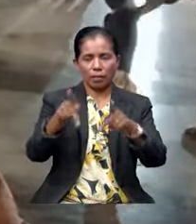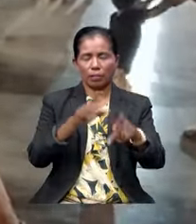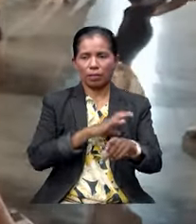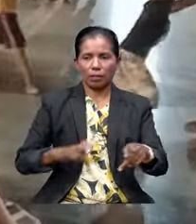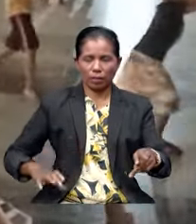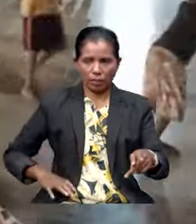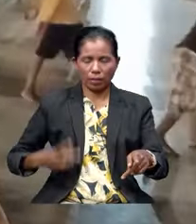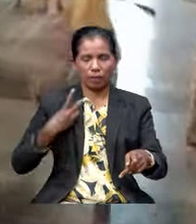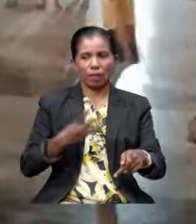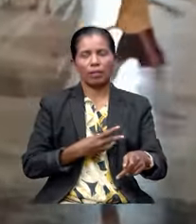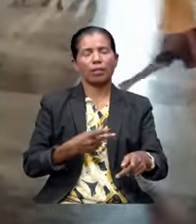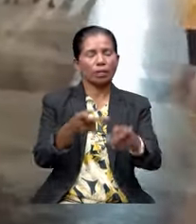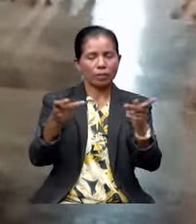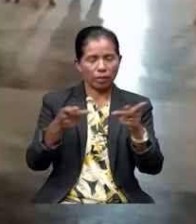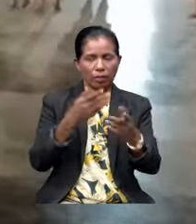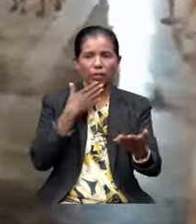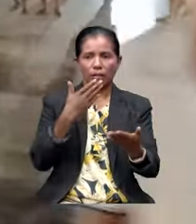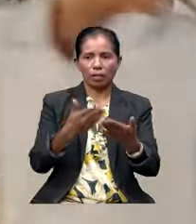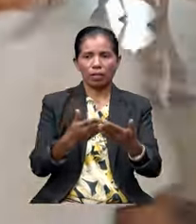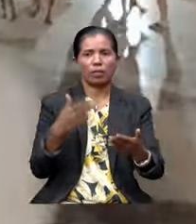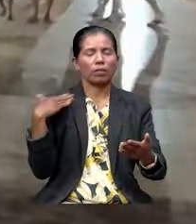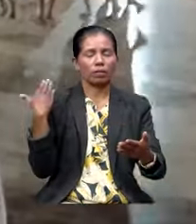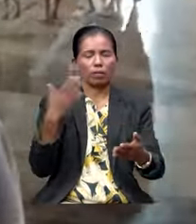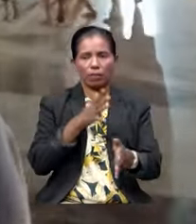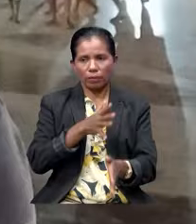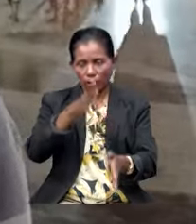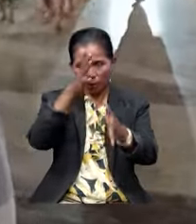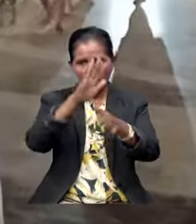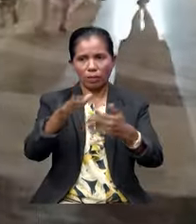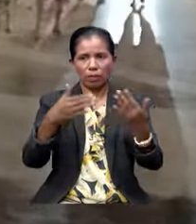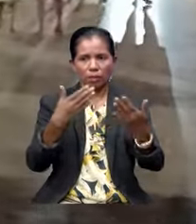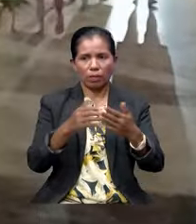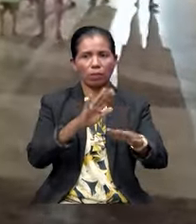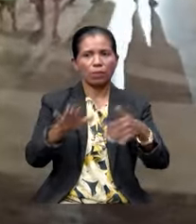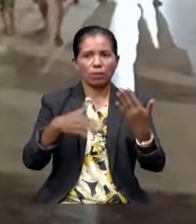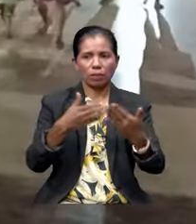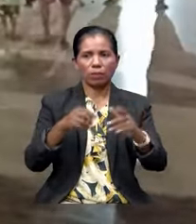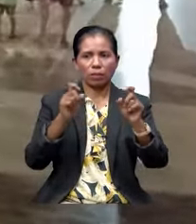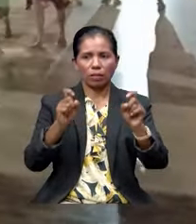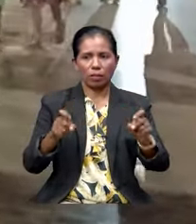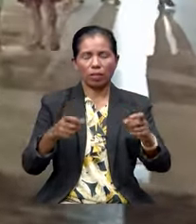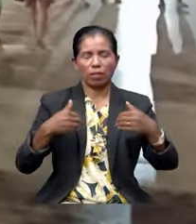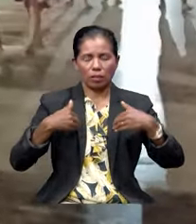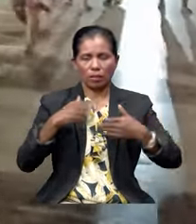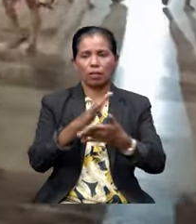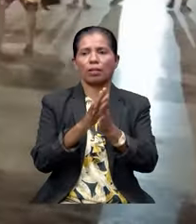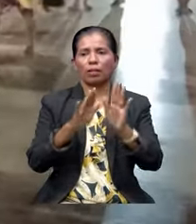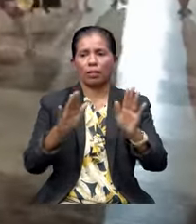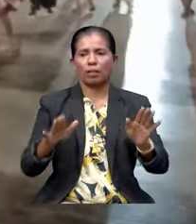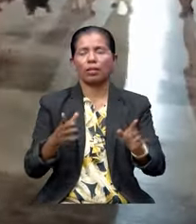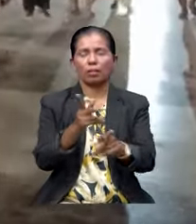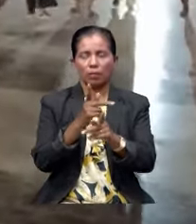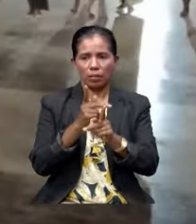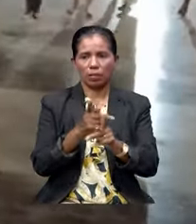é fiel para fazer o santuário jovem fala que a tua esfera que a feira fala para lavar então eu tenho que ir a responsabilidade ou a cuidado